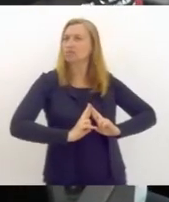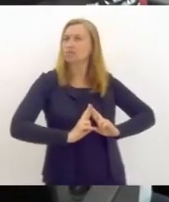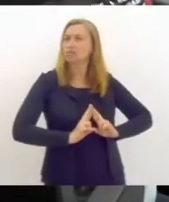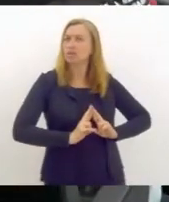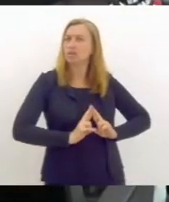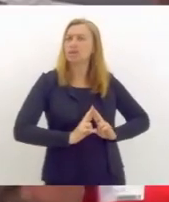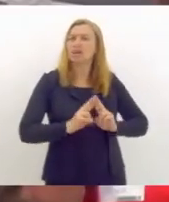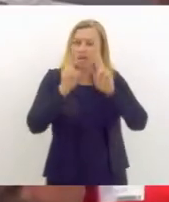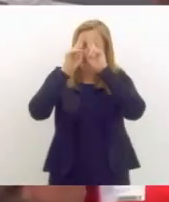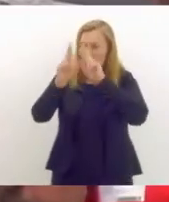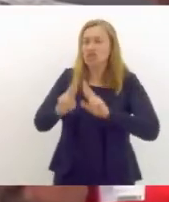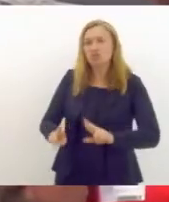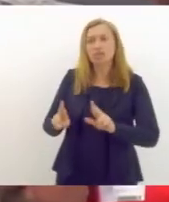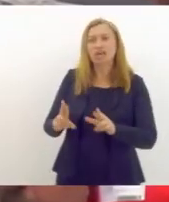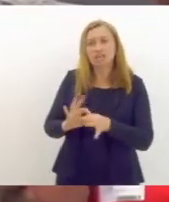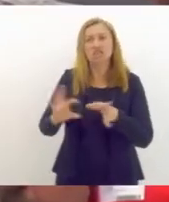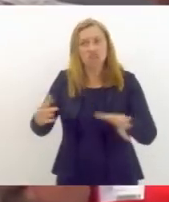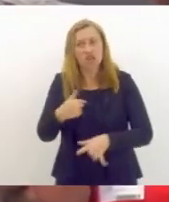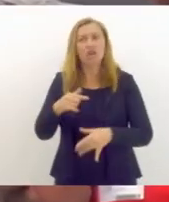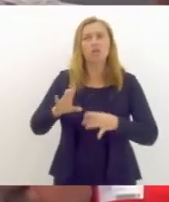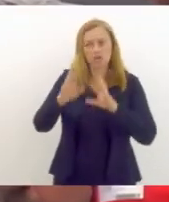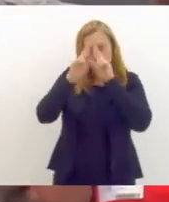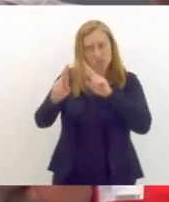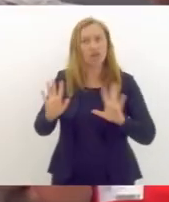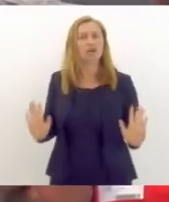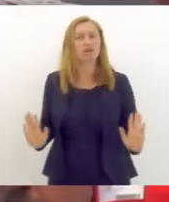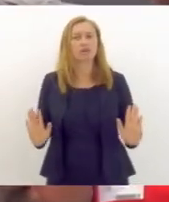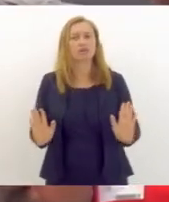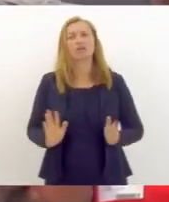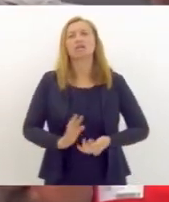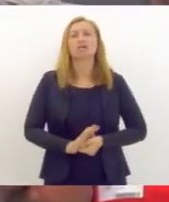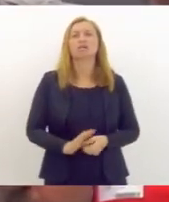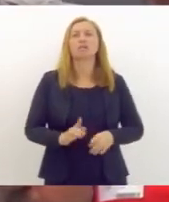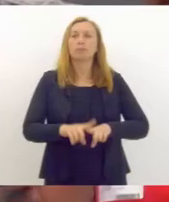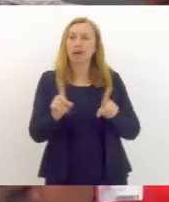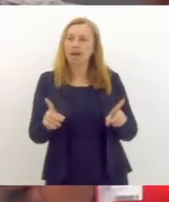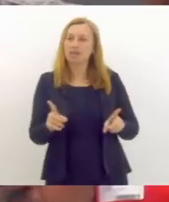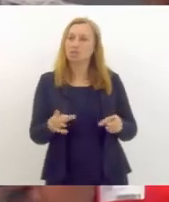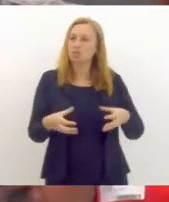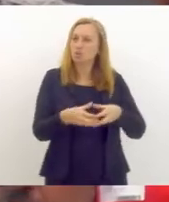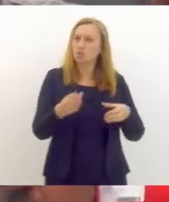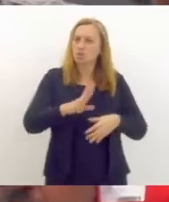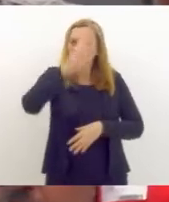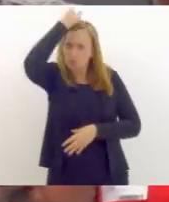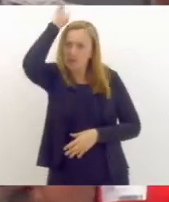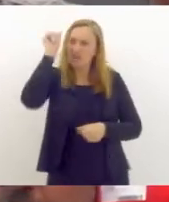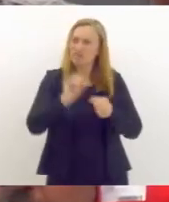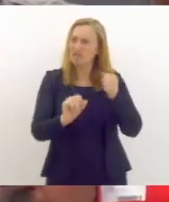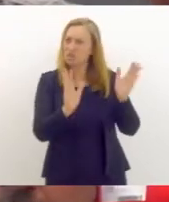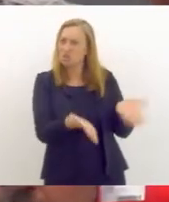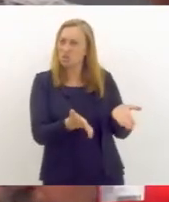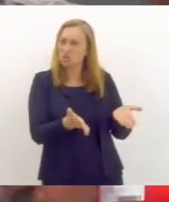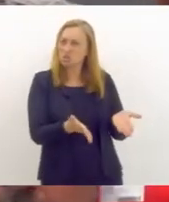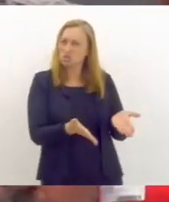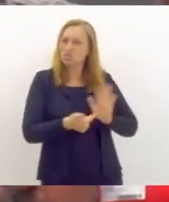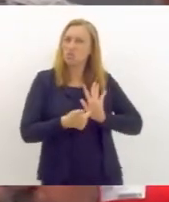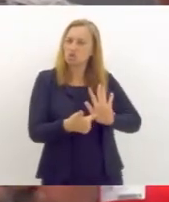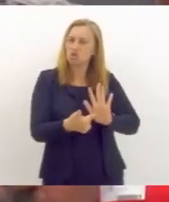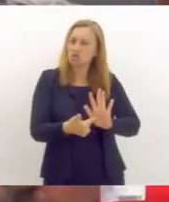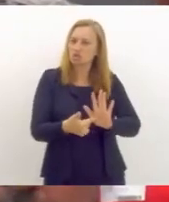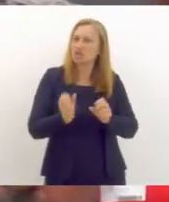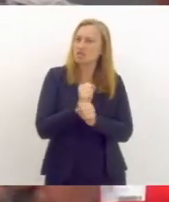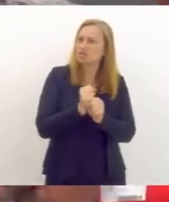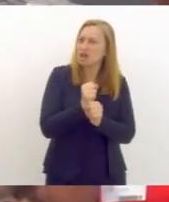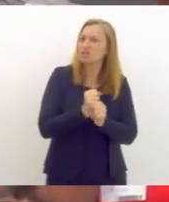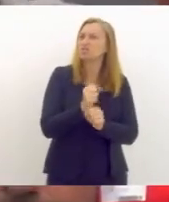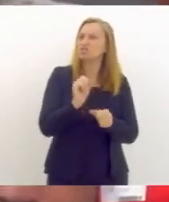quem me permite ser respeitado e me respeite Mas o que o corpo de bombeiro fez hoje é um reflexo do que ele faz há